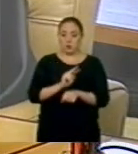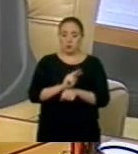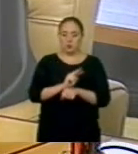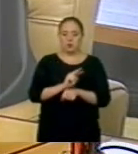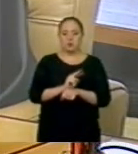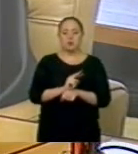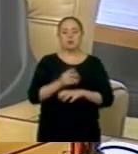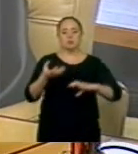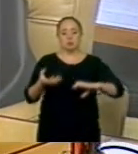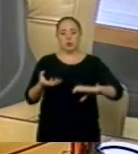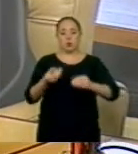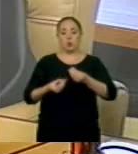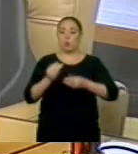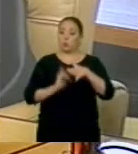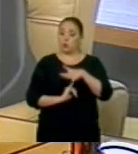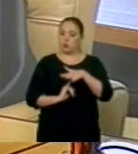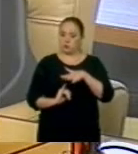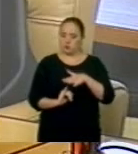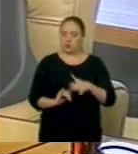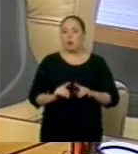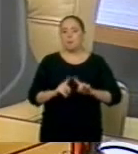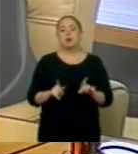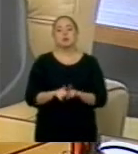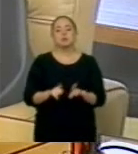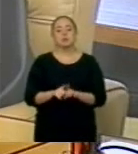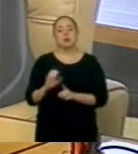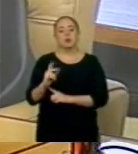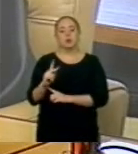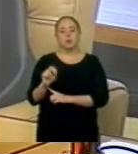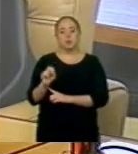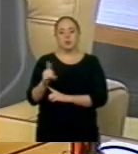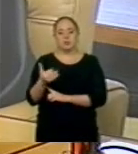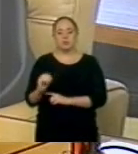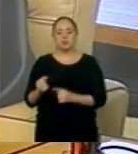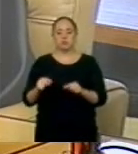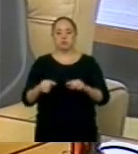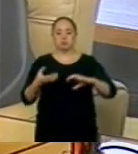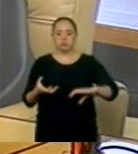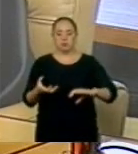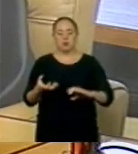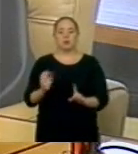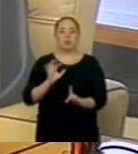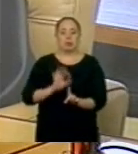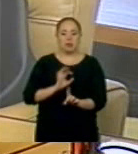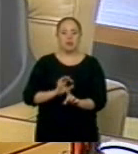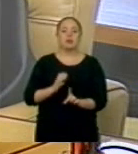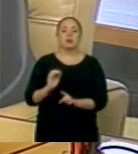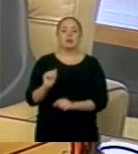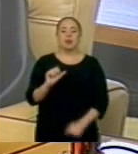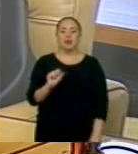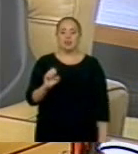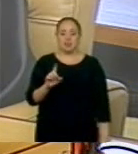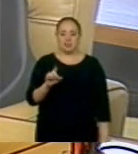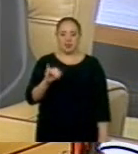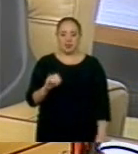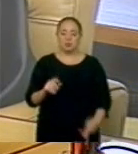como instituição, e, em particular, a oposição parlamentar contra a pressão indevida ou assédio do